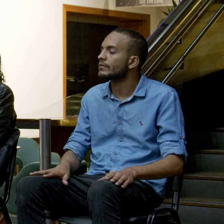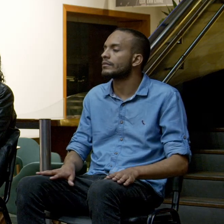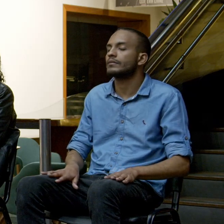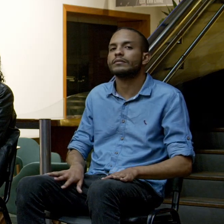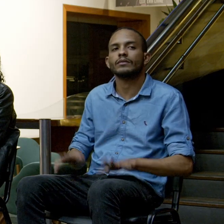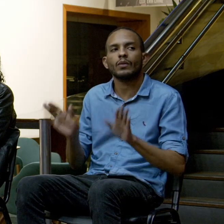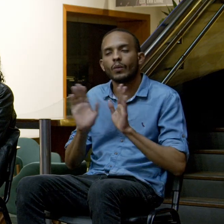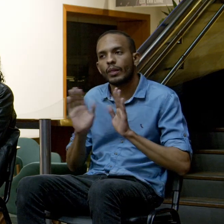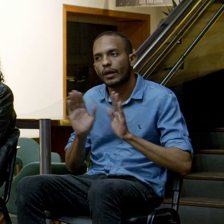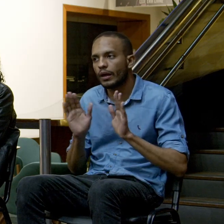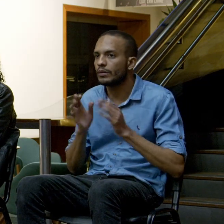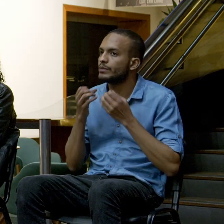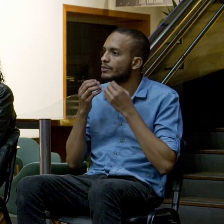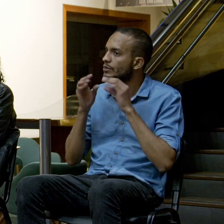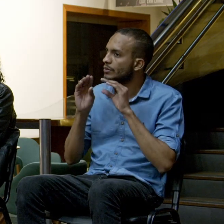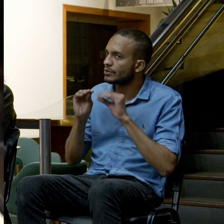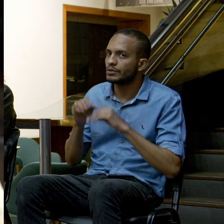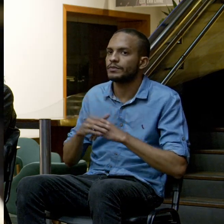Olá, boa noite.